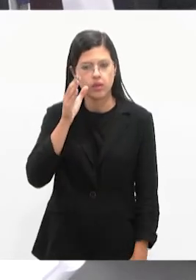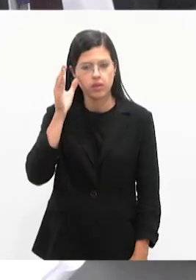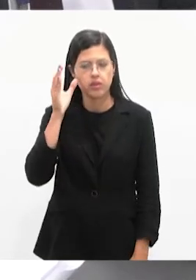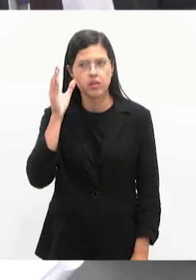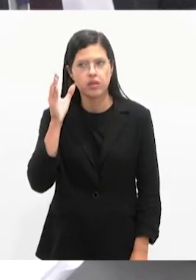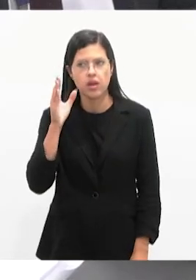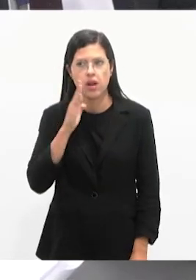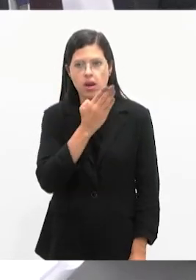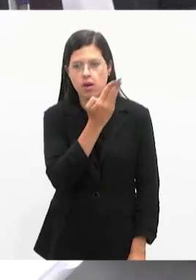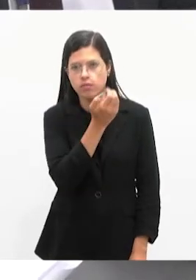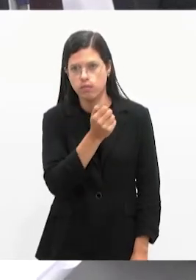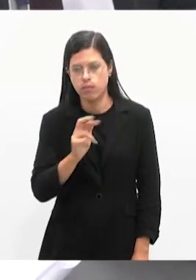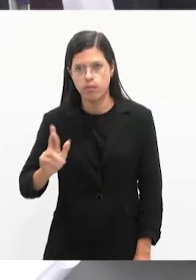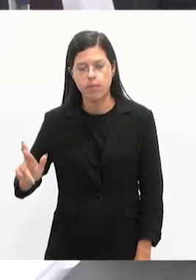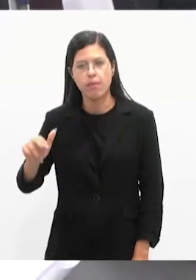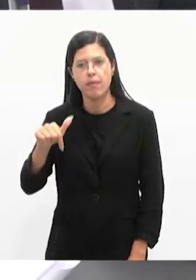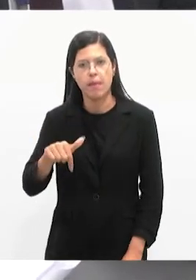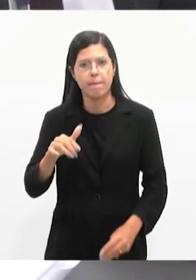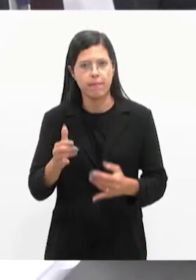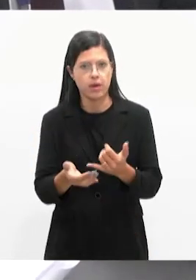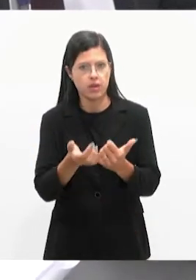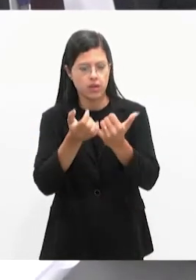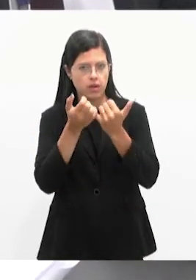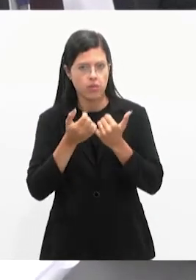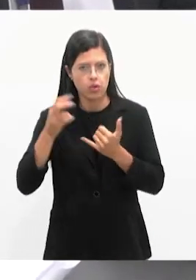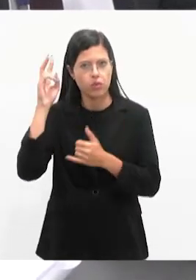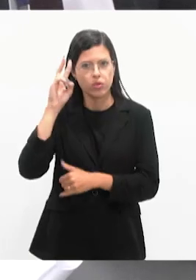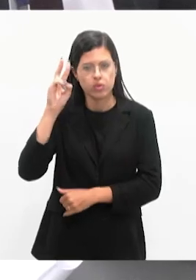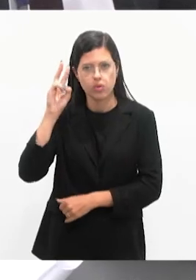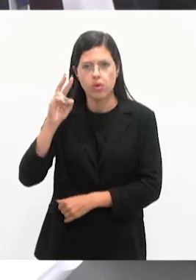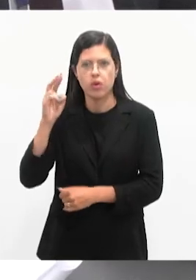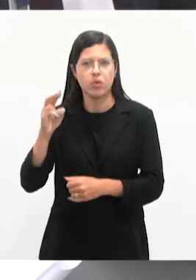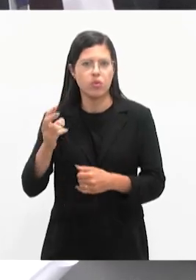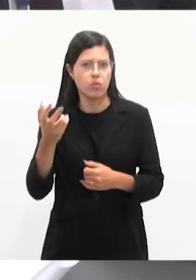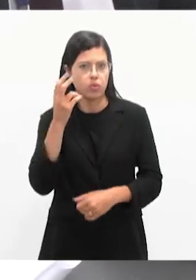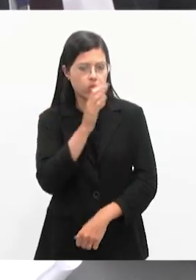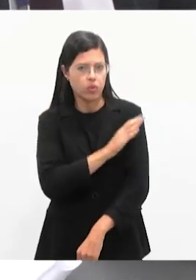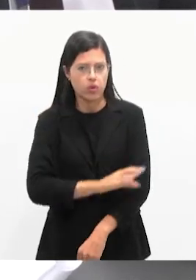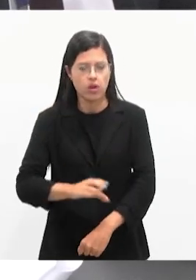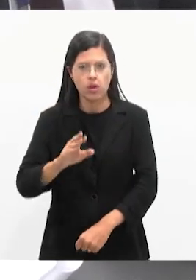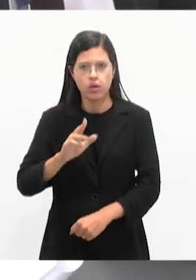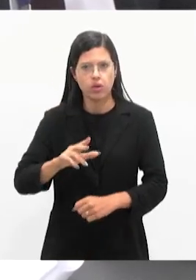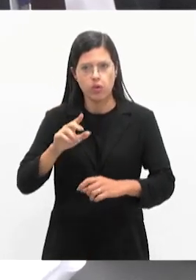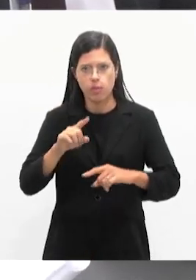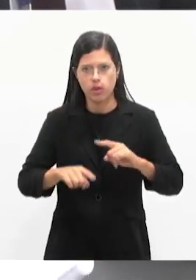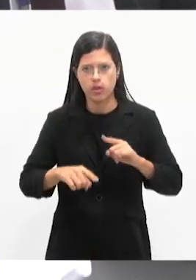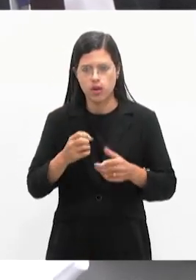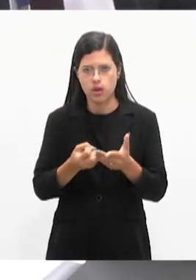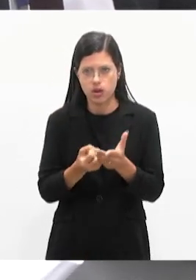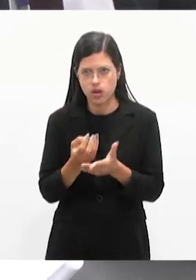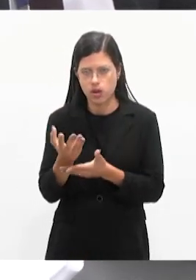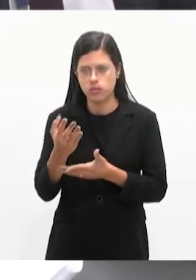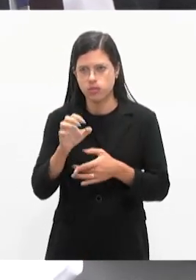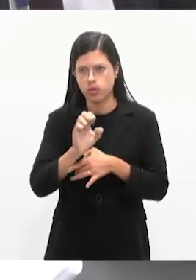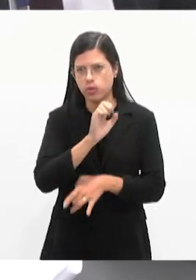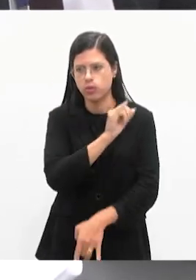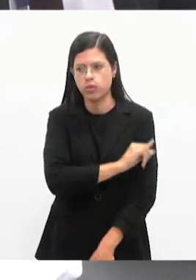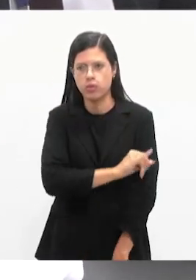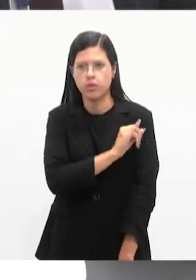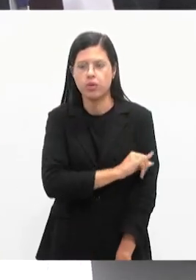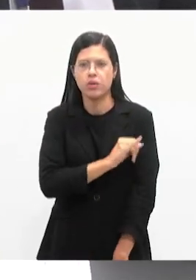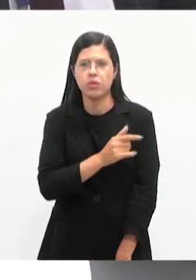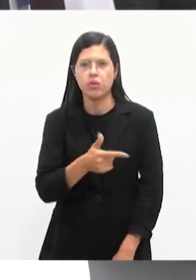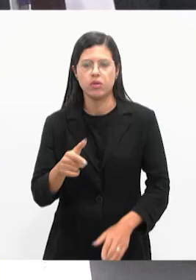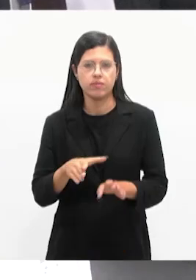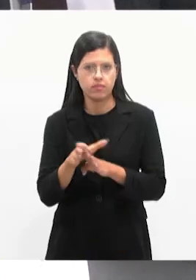bar Bukowski como patrimônio histórico-cultural e material do Estado do Rio de Janeiro e dá outras providências. O parecer pela